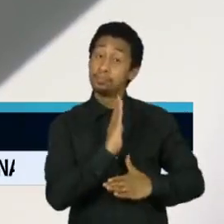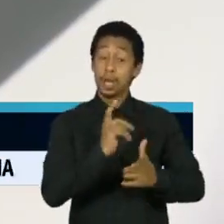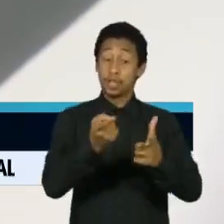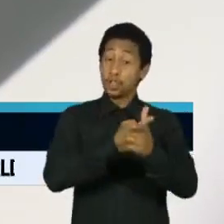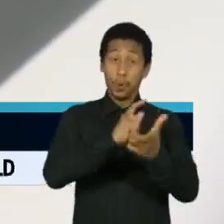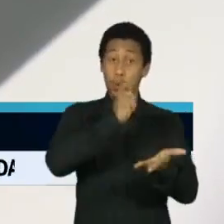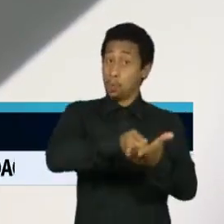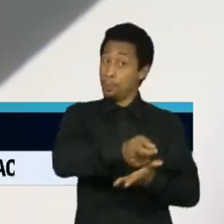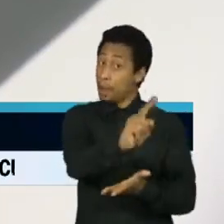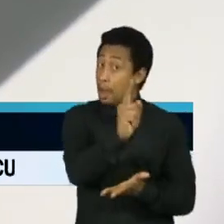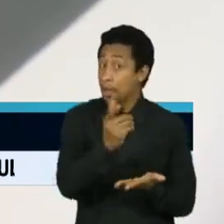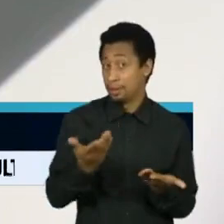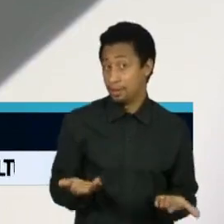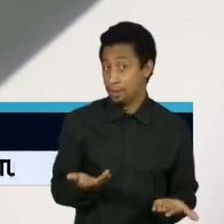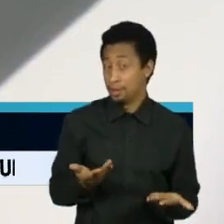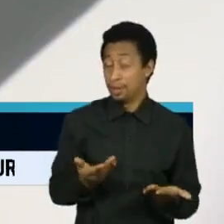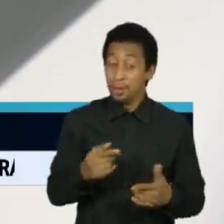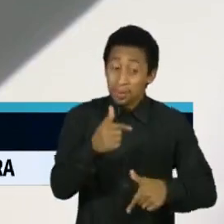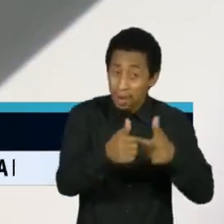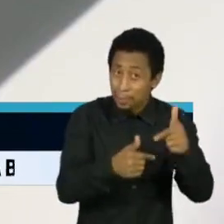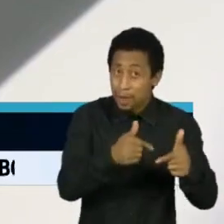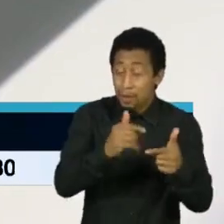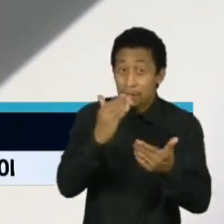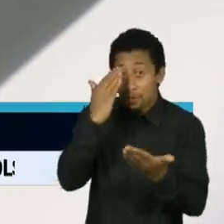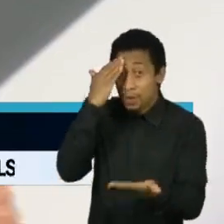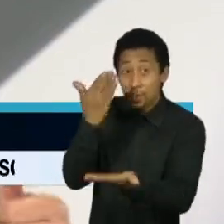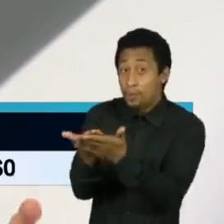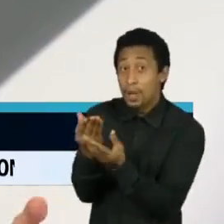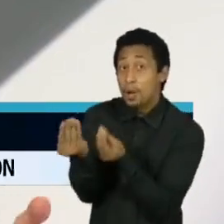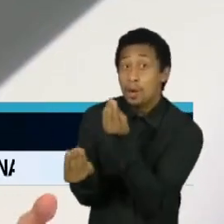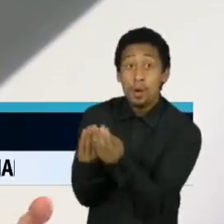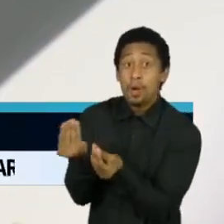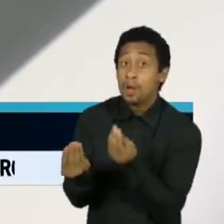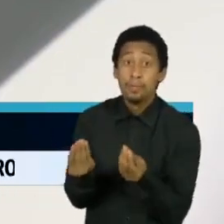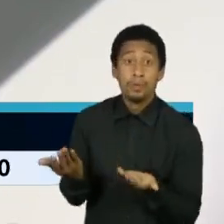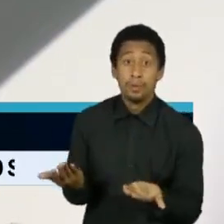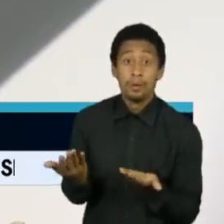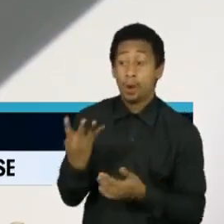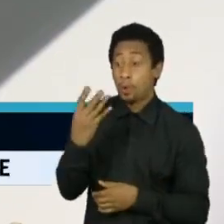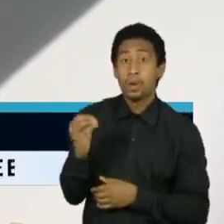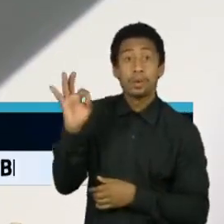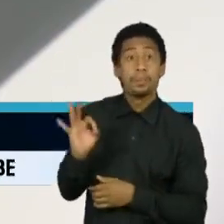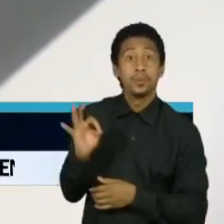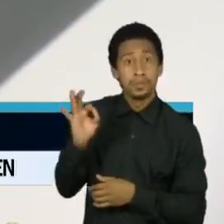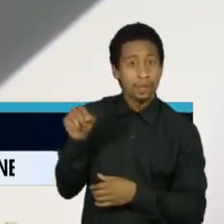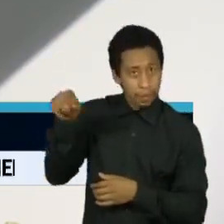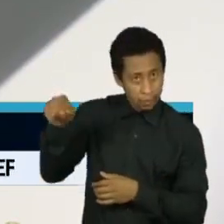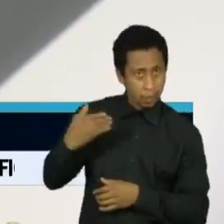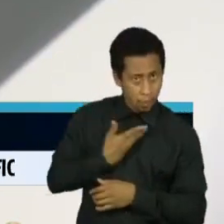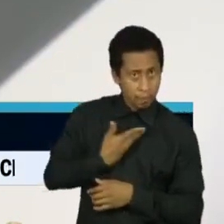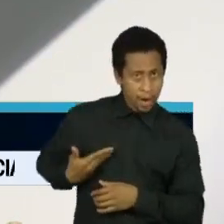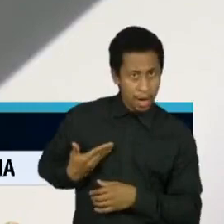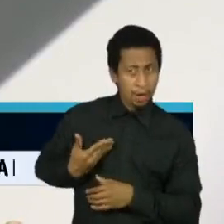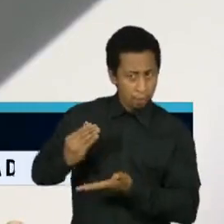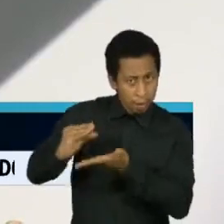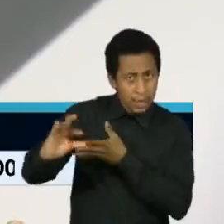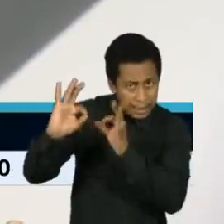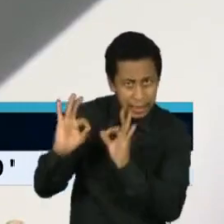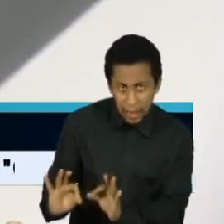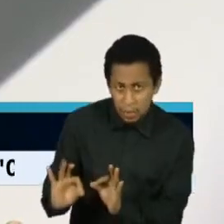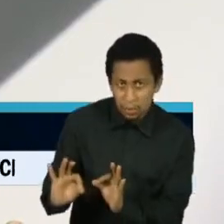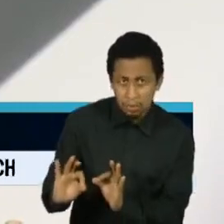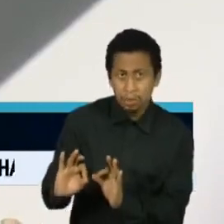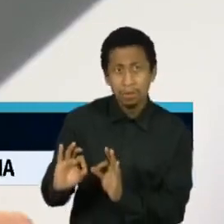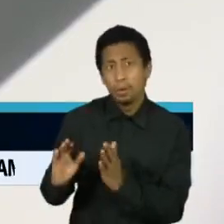Qual é a confiança que o trabalhador vai ter que ele vai usar os 40% de uma forma que vai investir bem, que já o recurso do FGTS já não tem